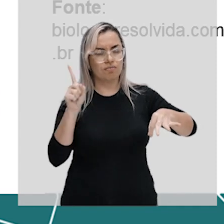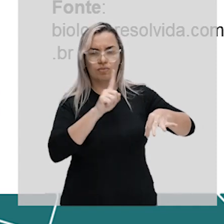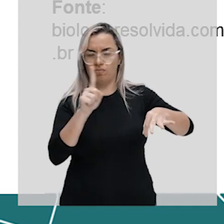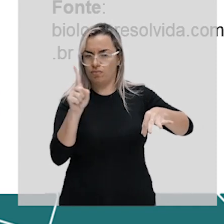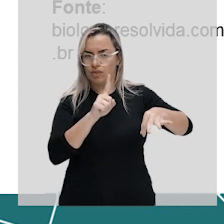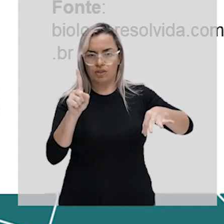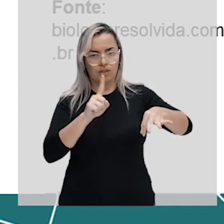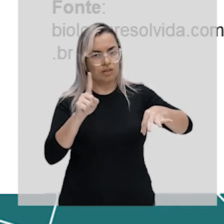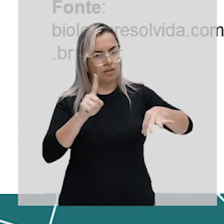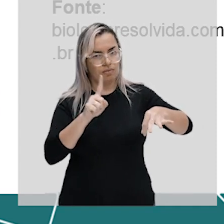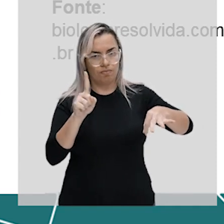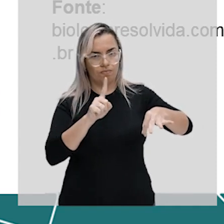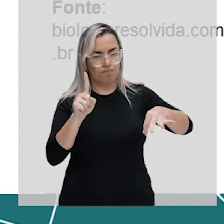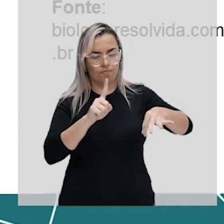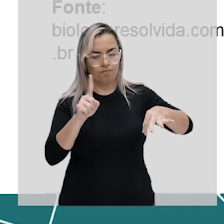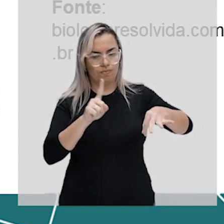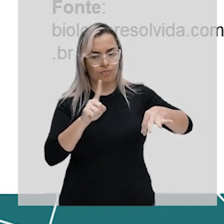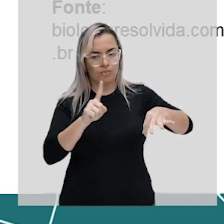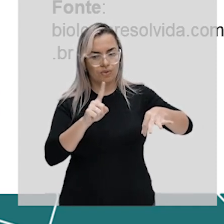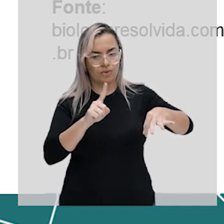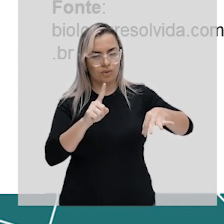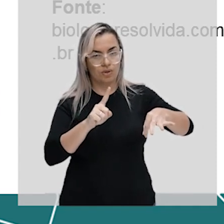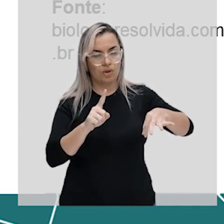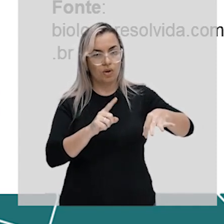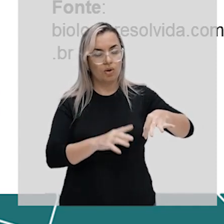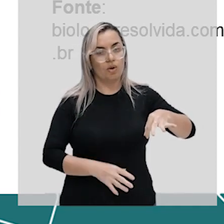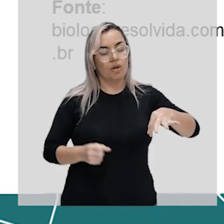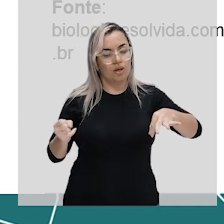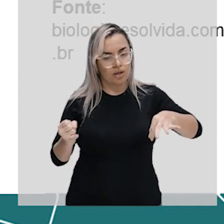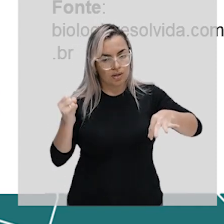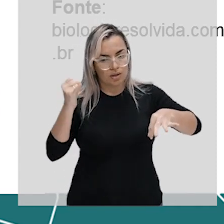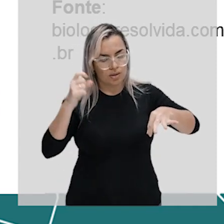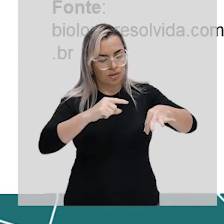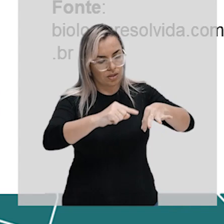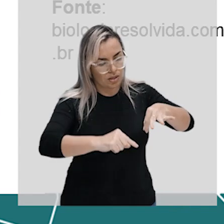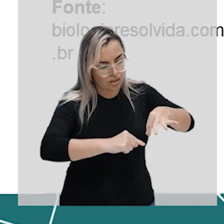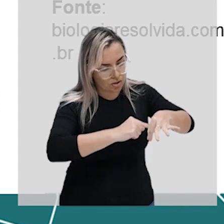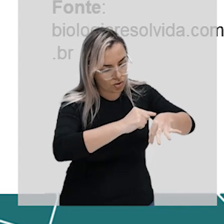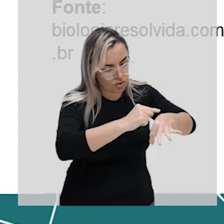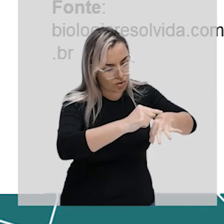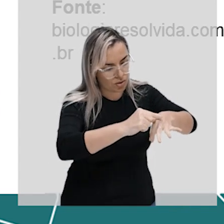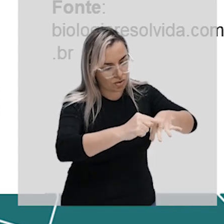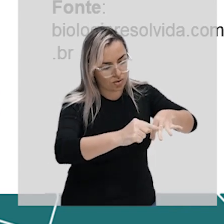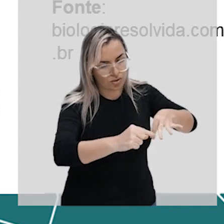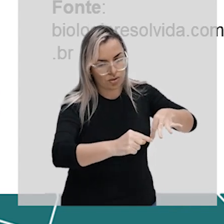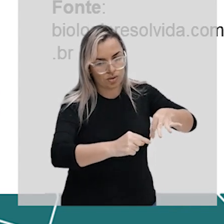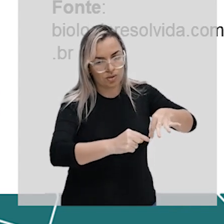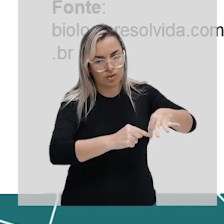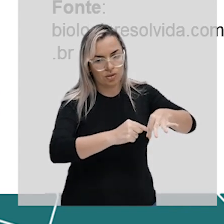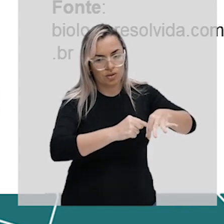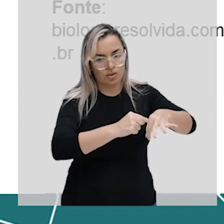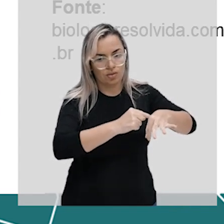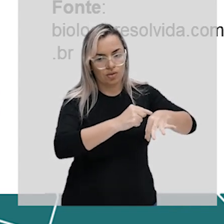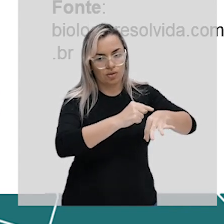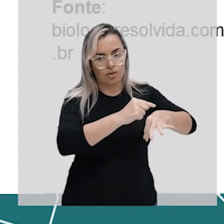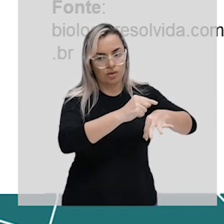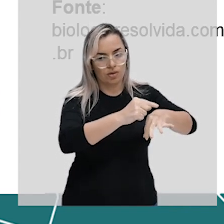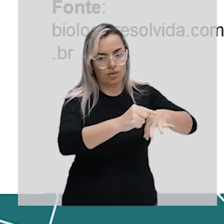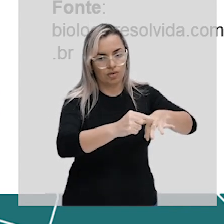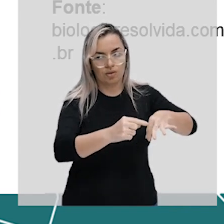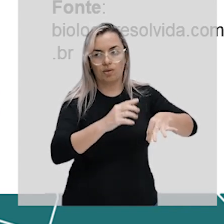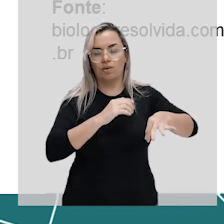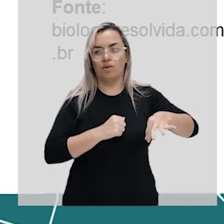principalmente a entrada, a abertura vaginal, ok? E onde é que nós vamos encontrar essa abertura vaginal aqui,